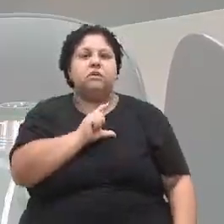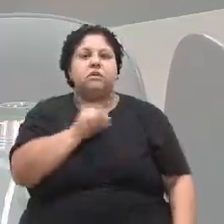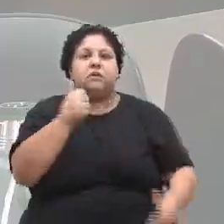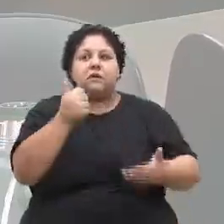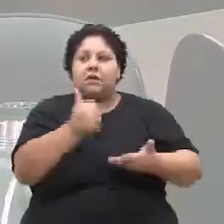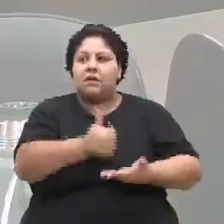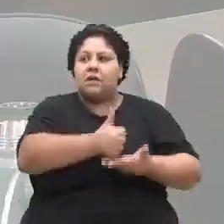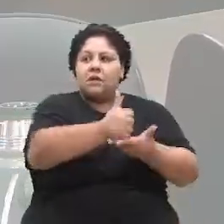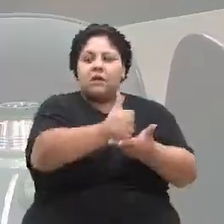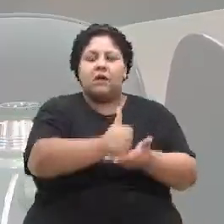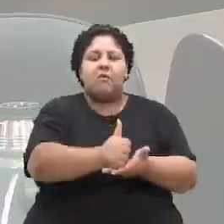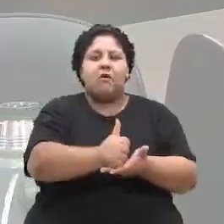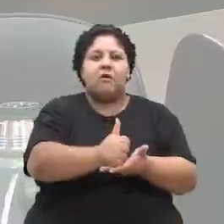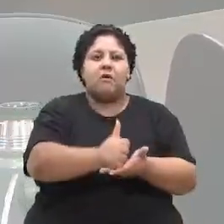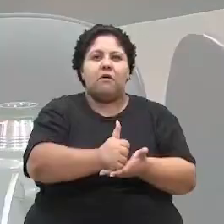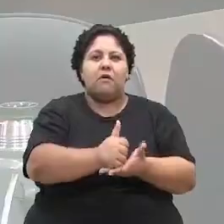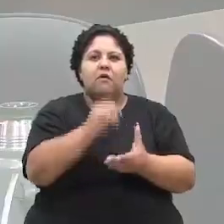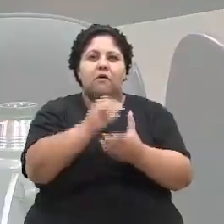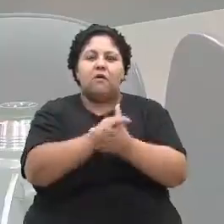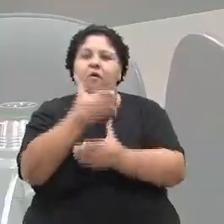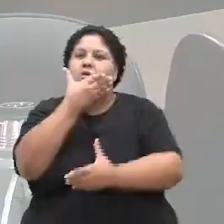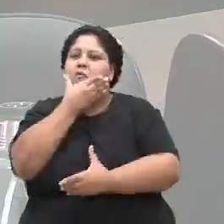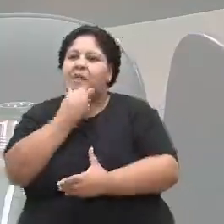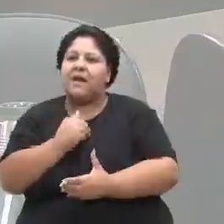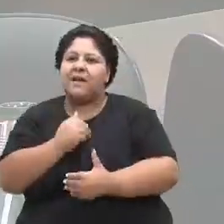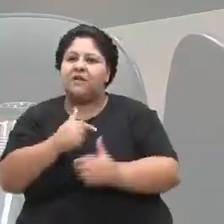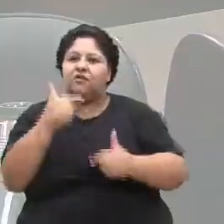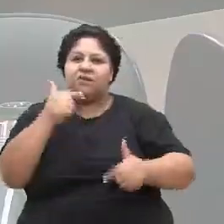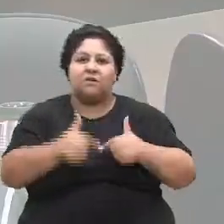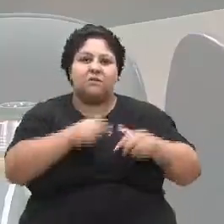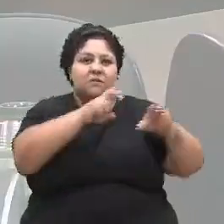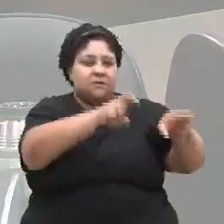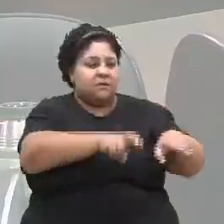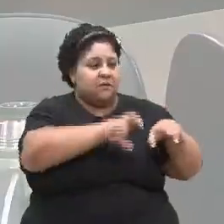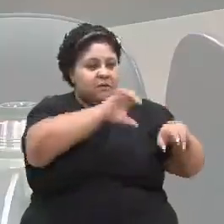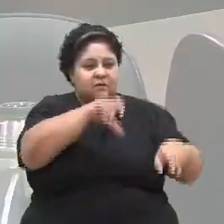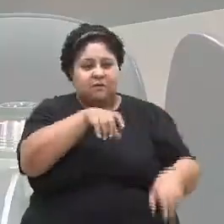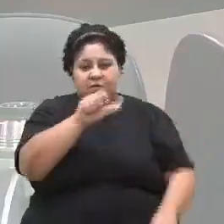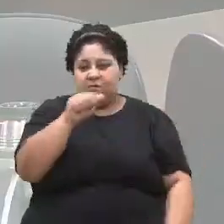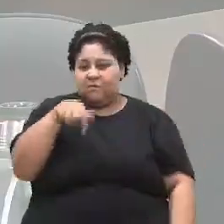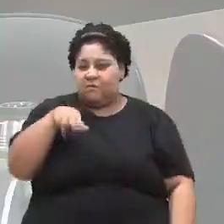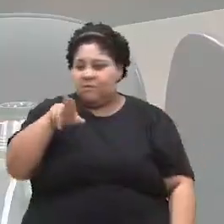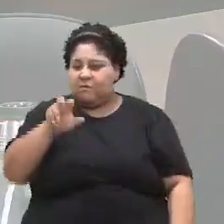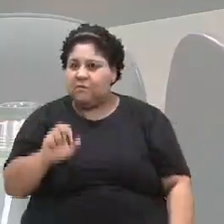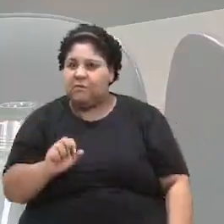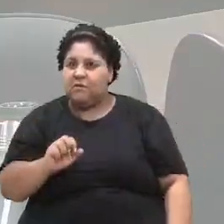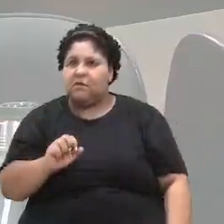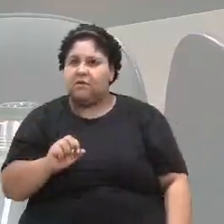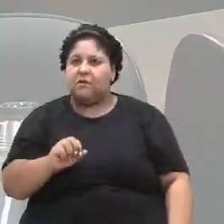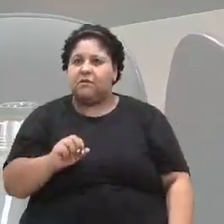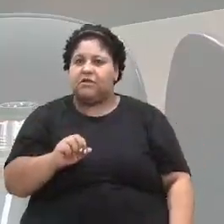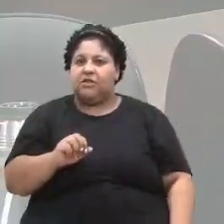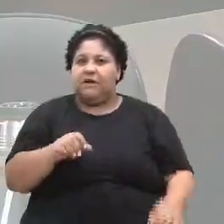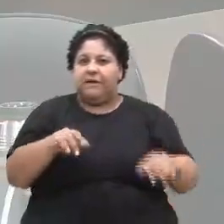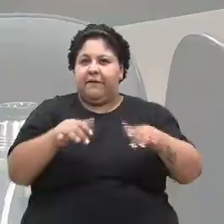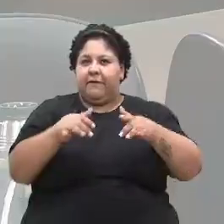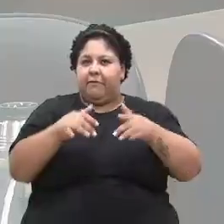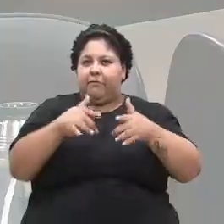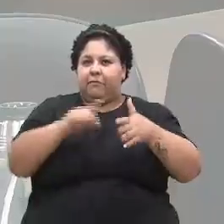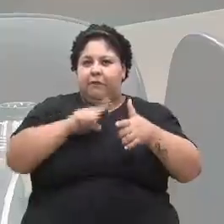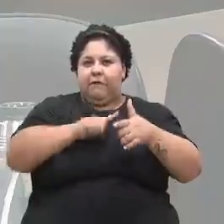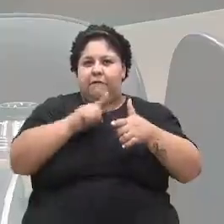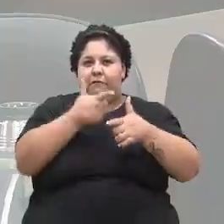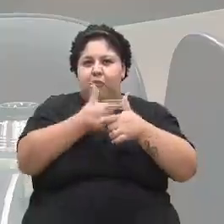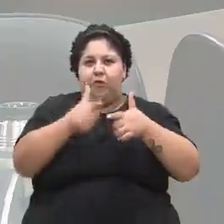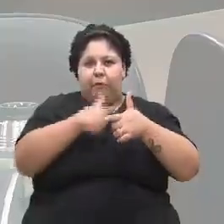em cima de um trator. Vou falar de novo, Jaqueline Bernardo tombou o trator, só salvou ela por causa da carga dos